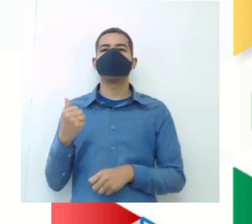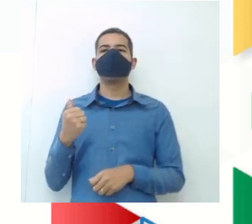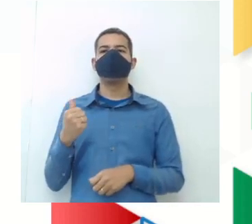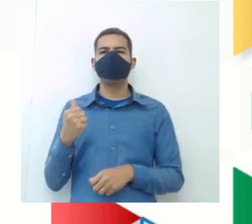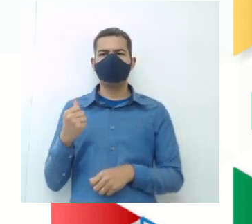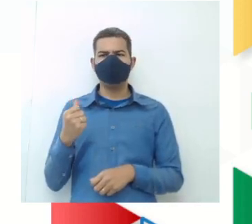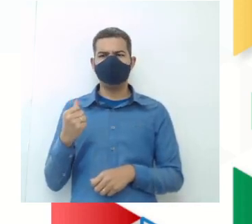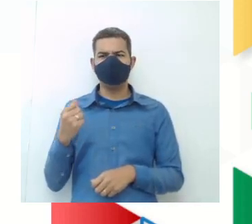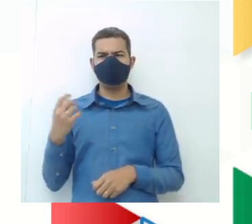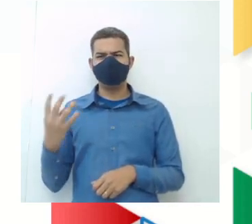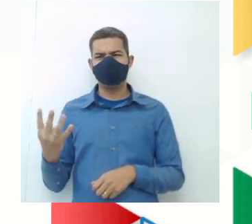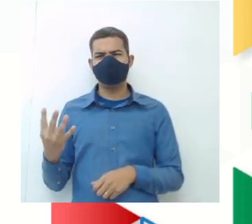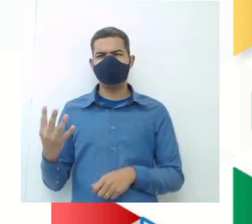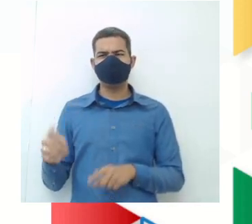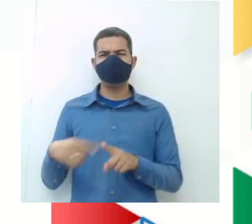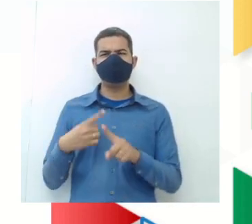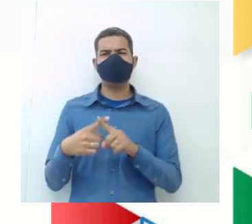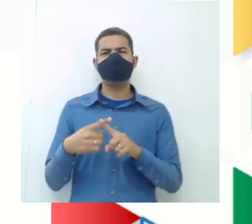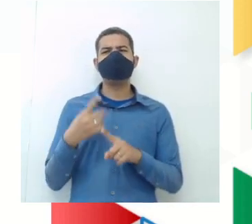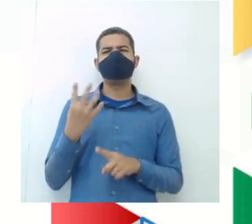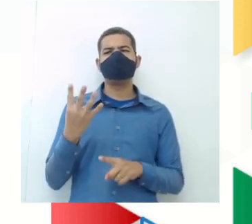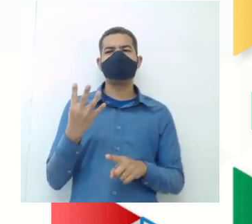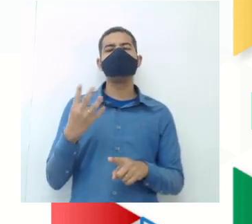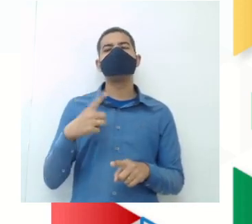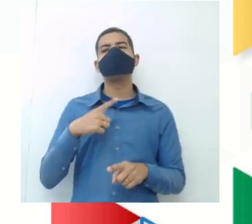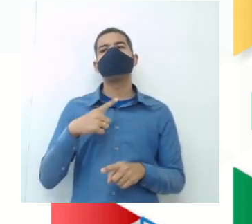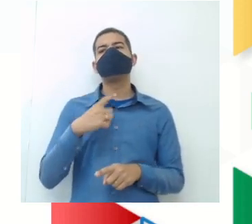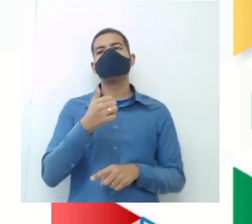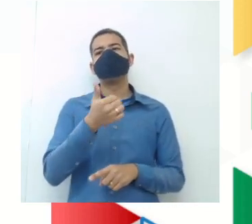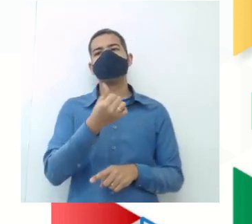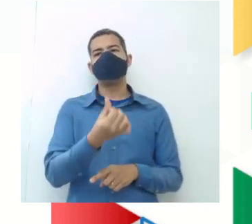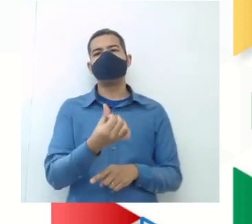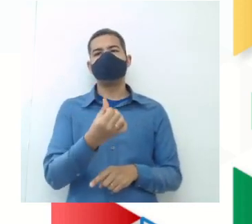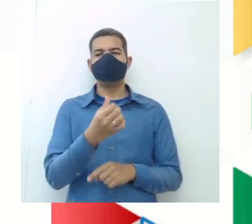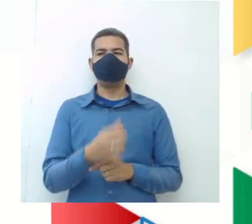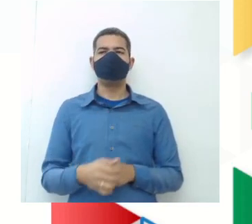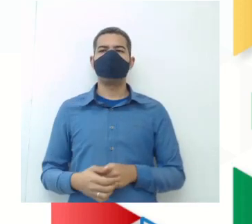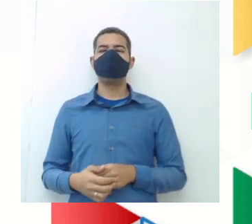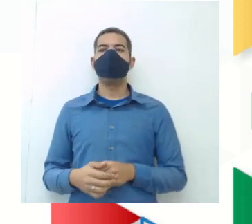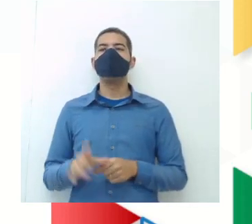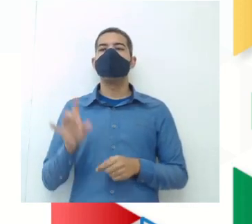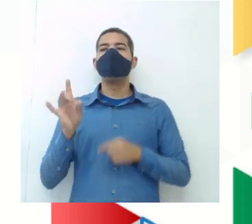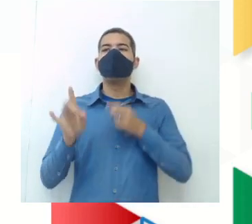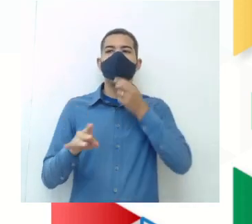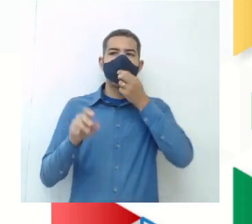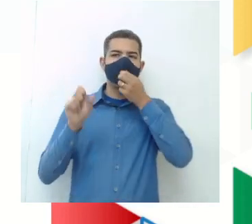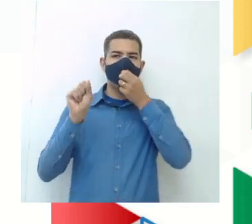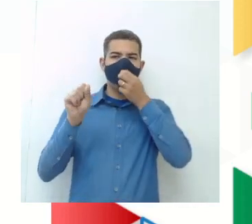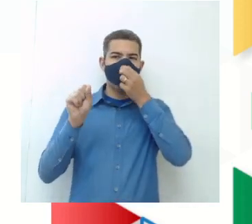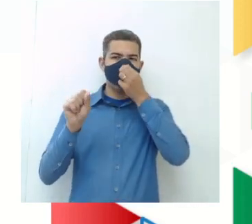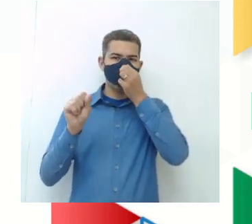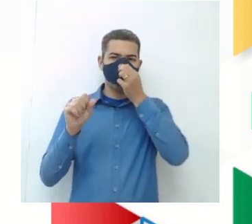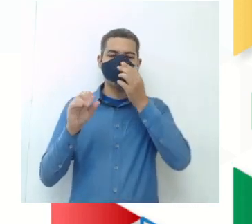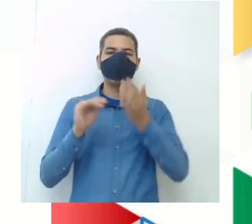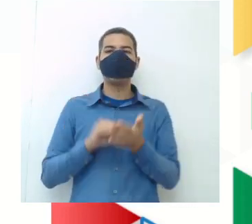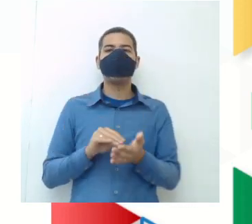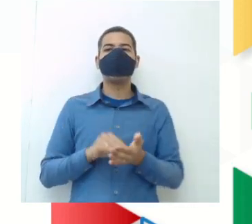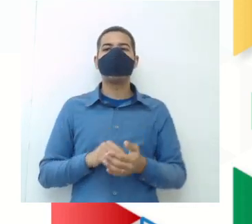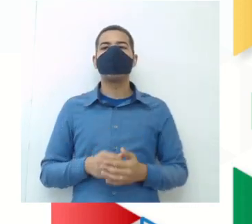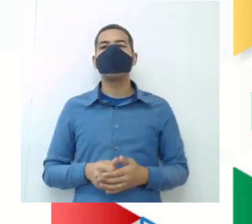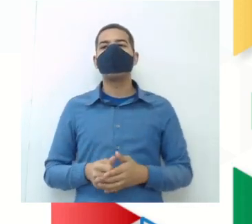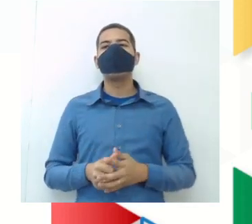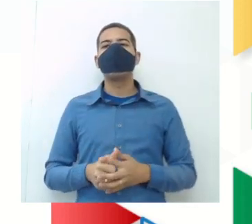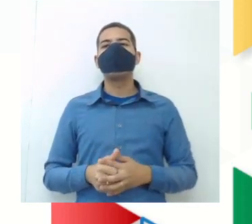Nós temos 4 vezes 4 pedaços, ou seja, 16 fatias. Mas eu só preciso de 8 para completar essas 4.